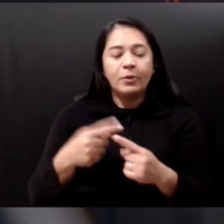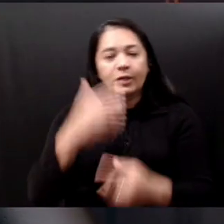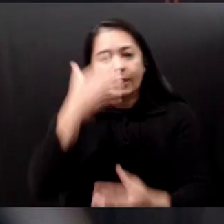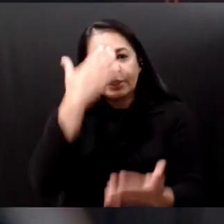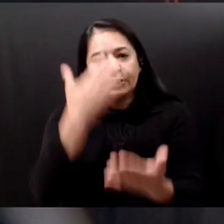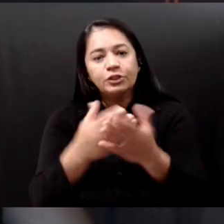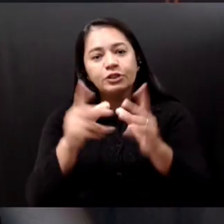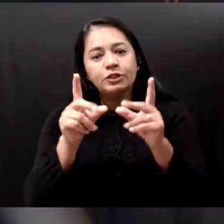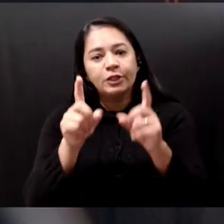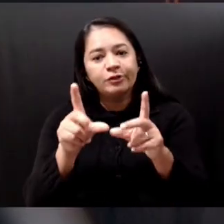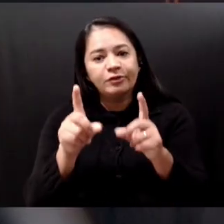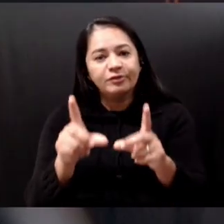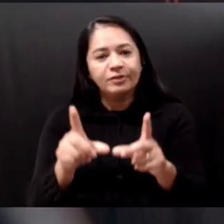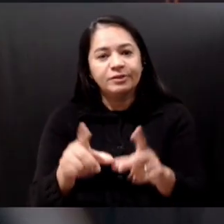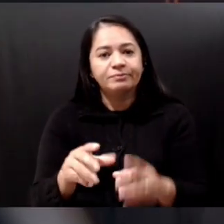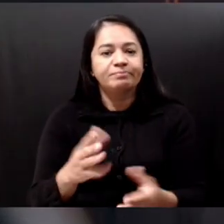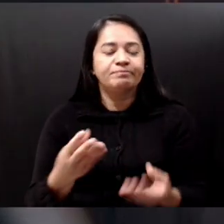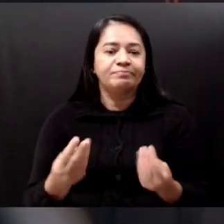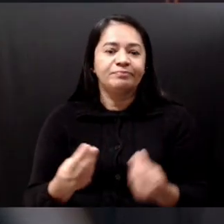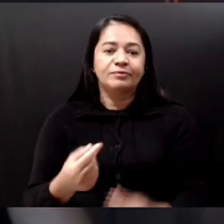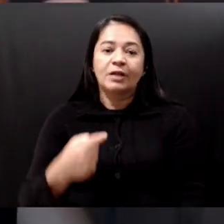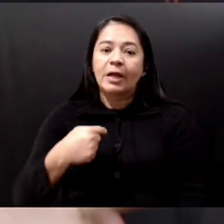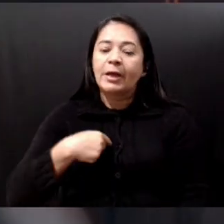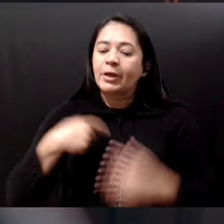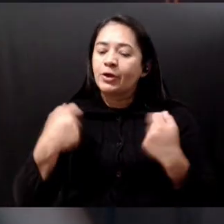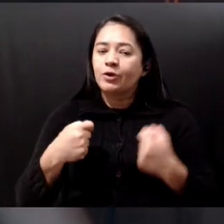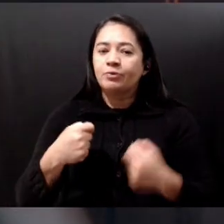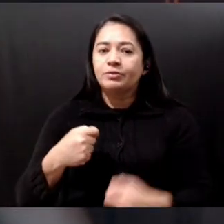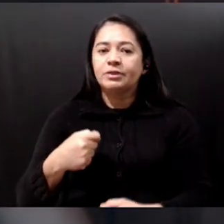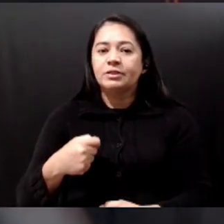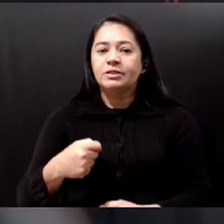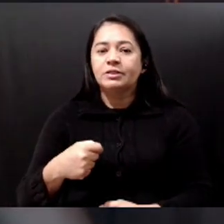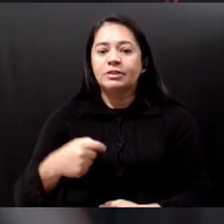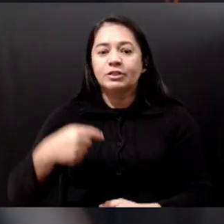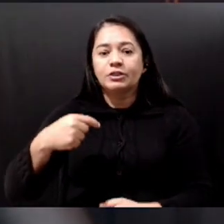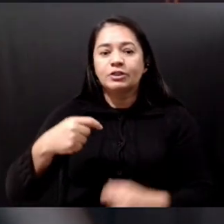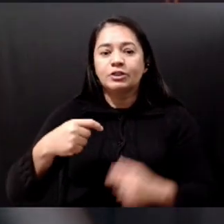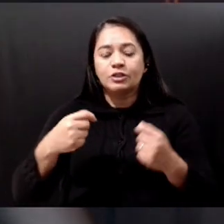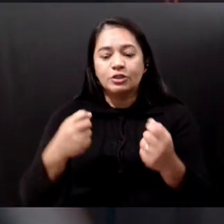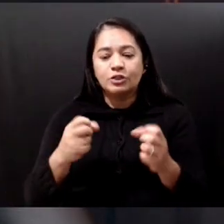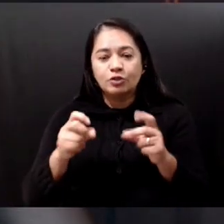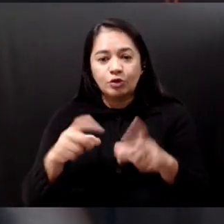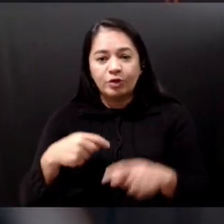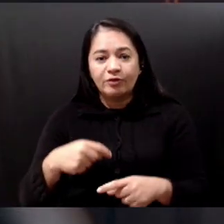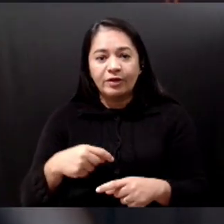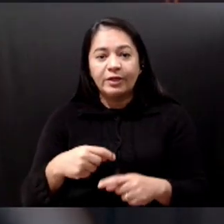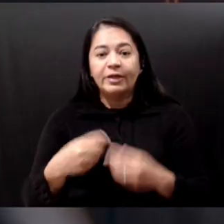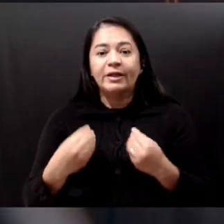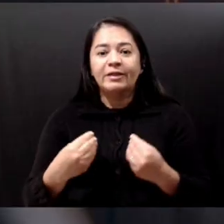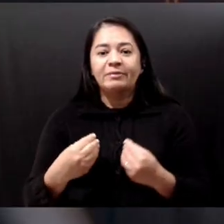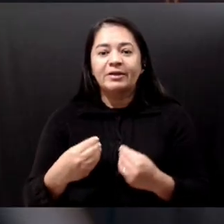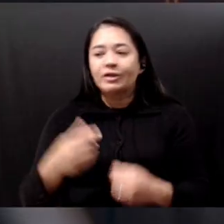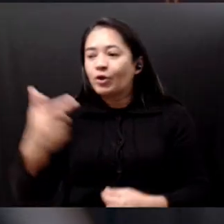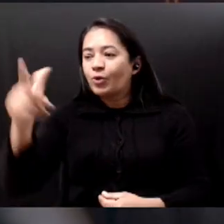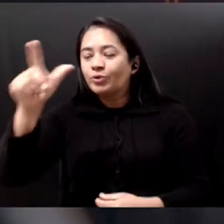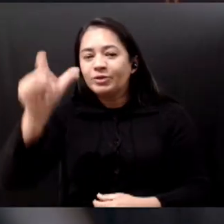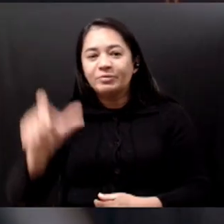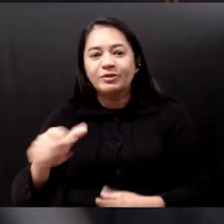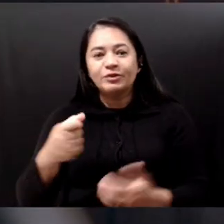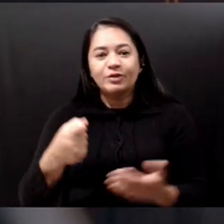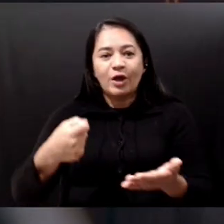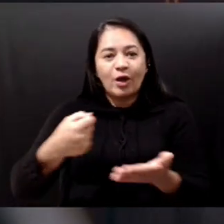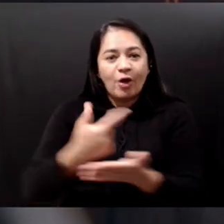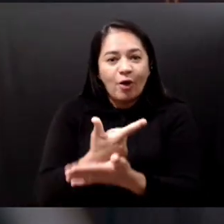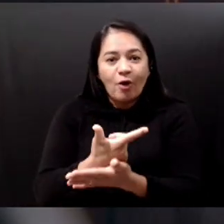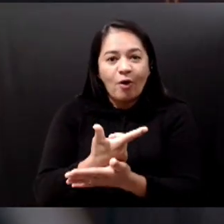é assim, eu preciso acreditar no que eu vendo para que alguém compre de mim, Uhum. né. Então, a primeira coisa que eu